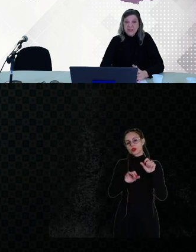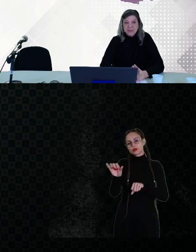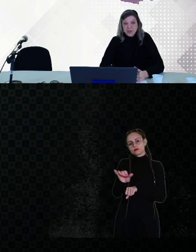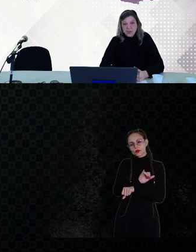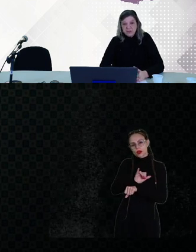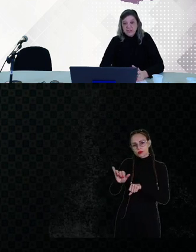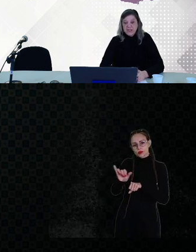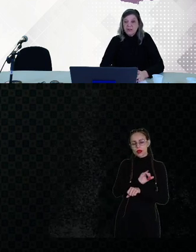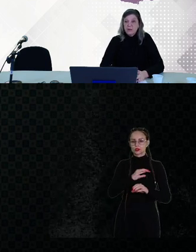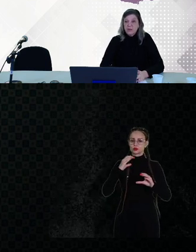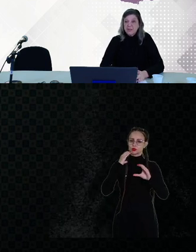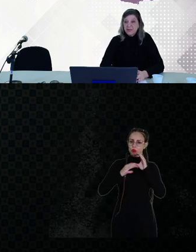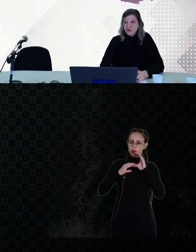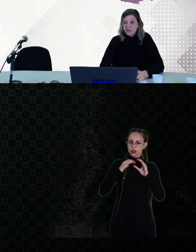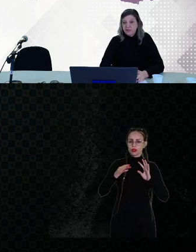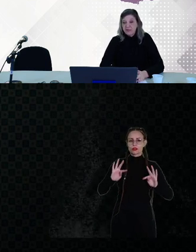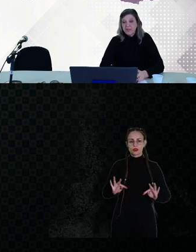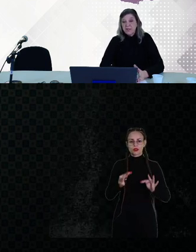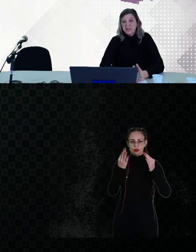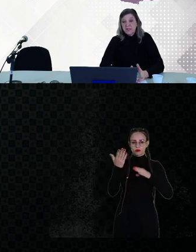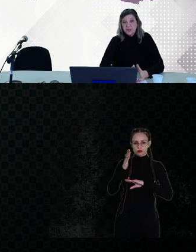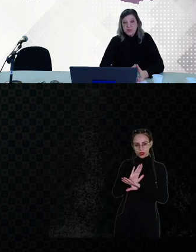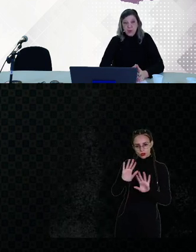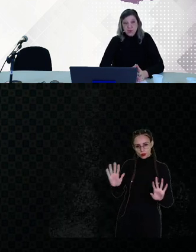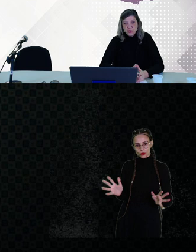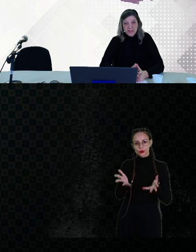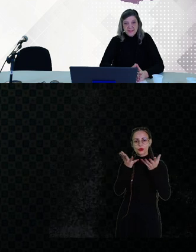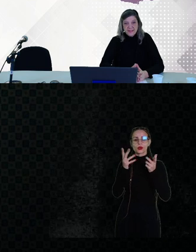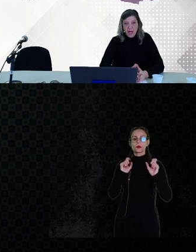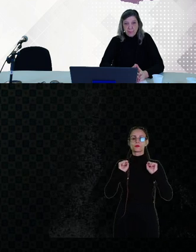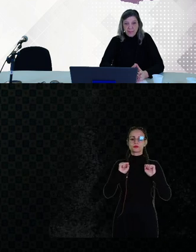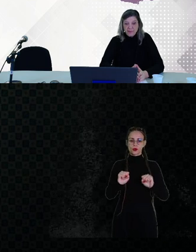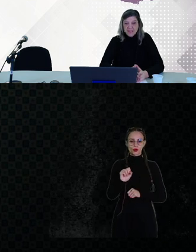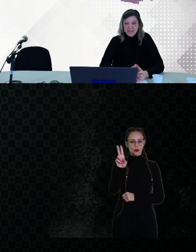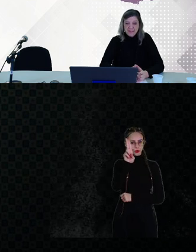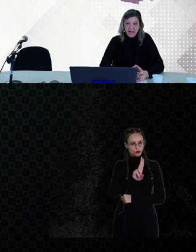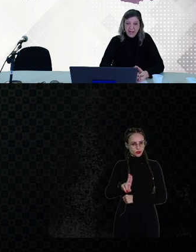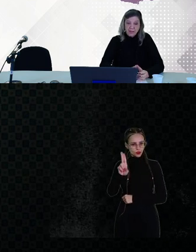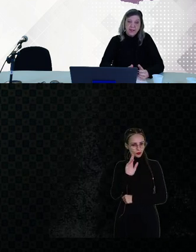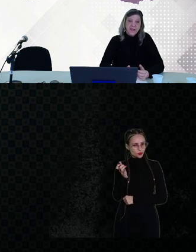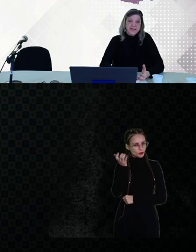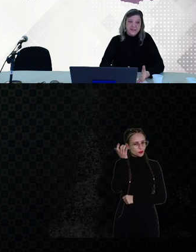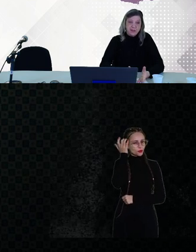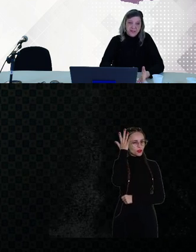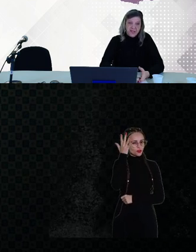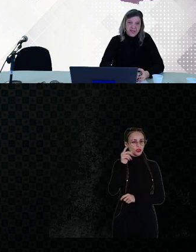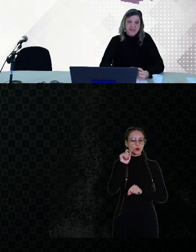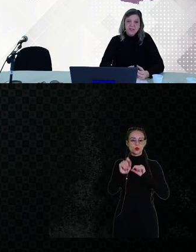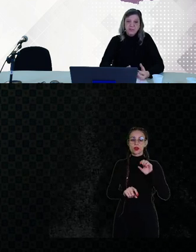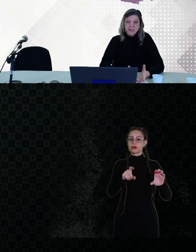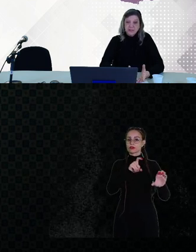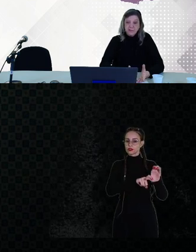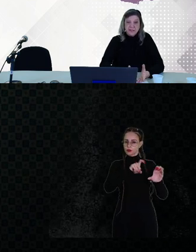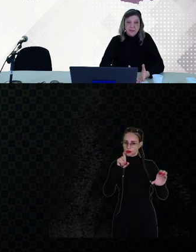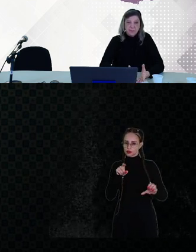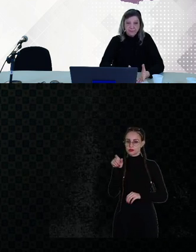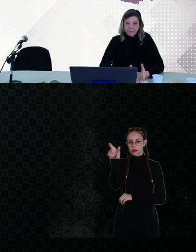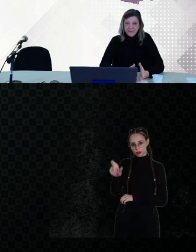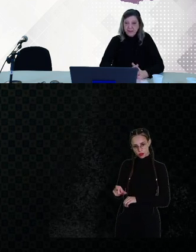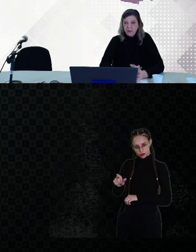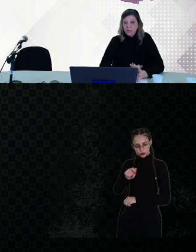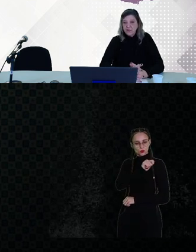comunicação alternativa, de tecnologia assistiva, que a gente pode utilizar para facilitar essa independência e essa